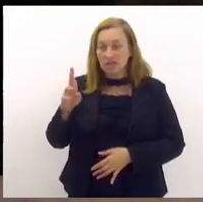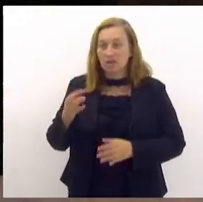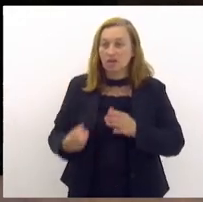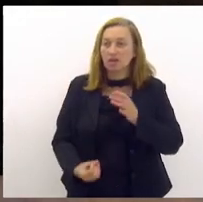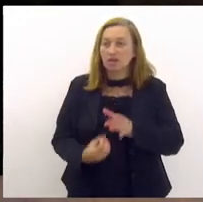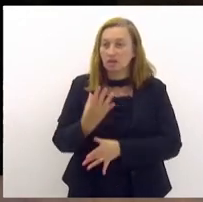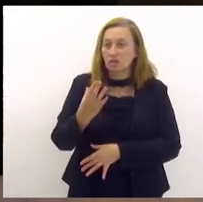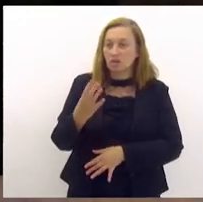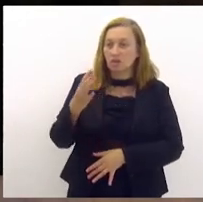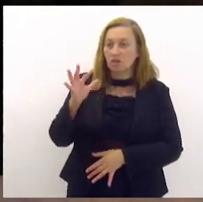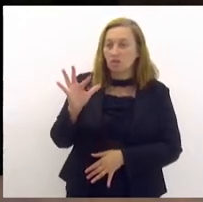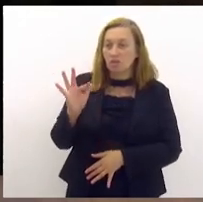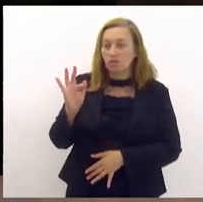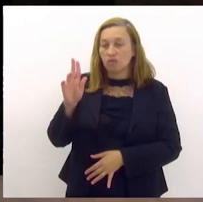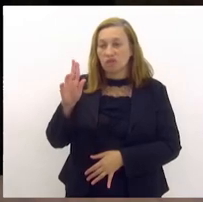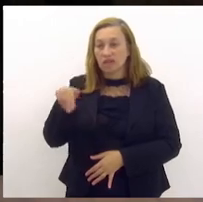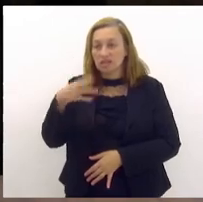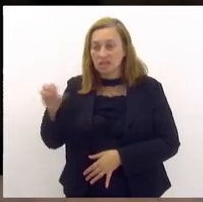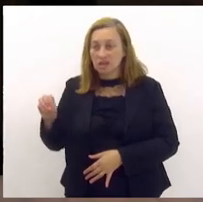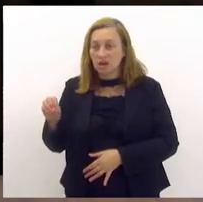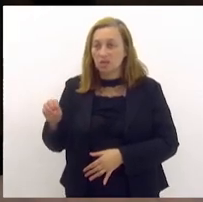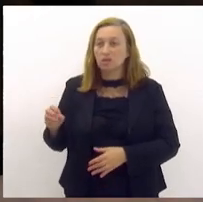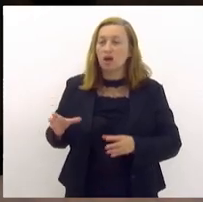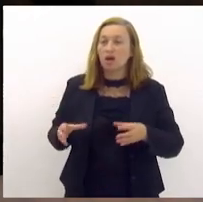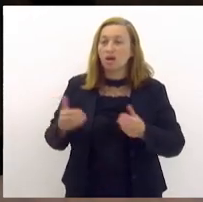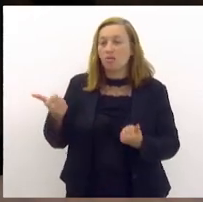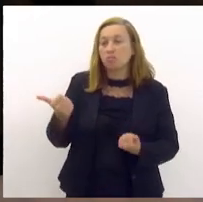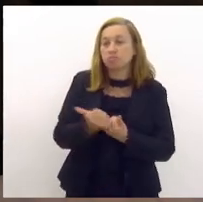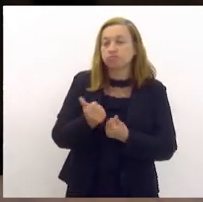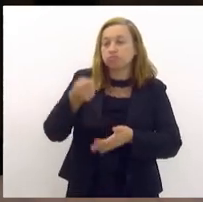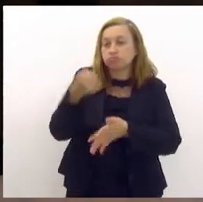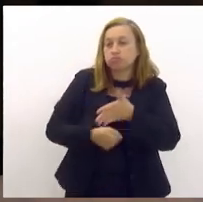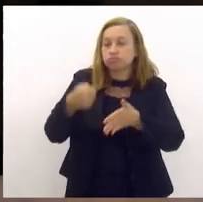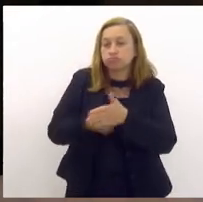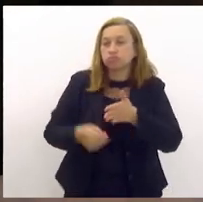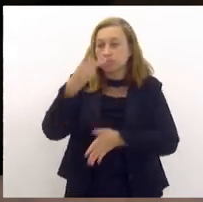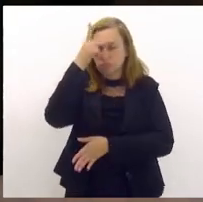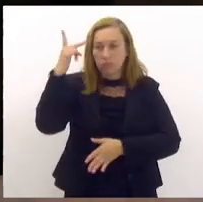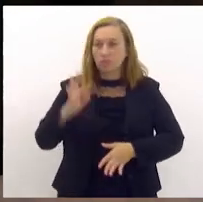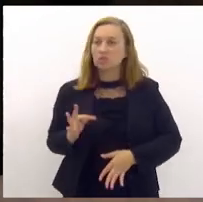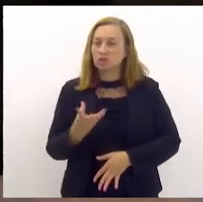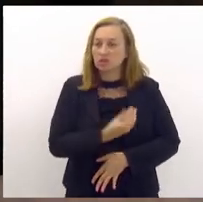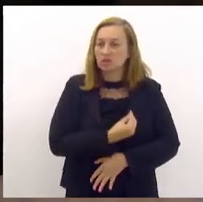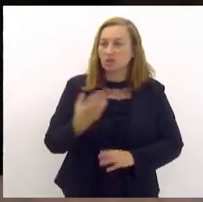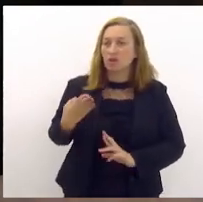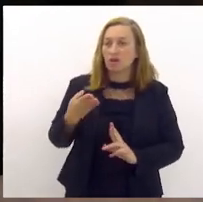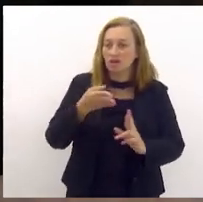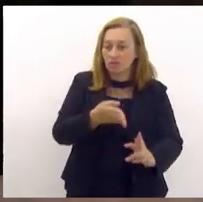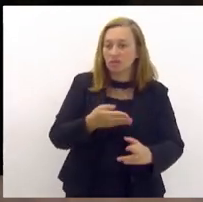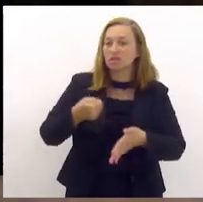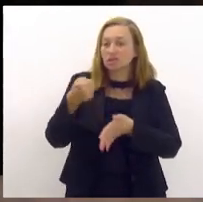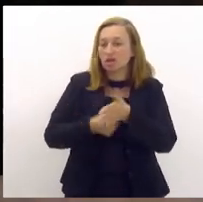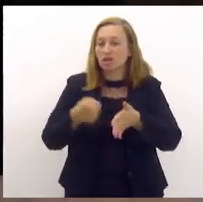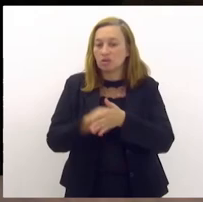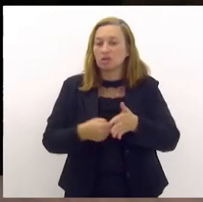nacional de apoio à luta das pessoas trans e é uma grande referência da luta